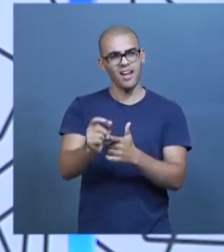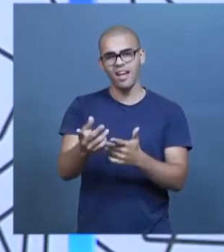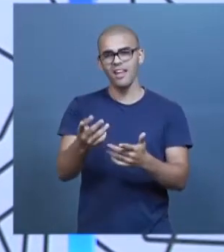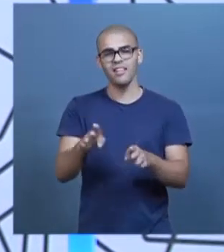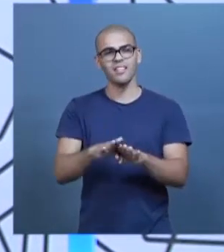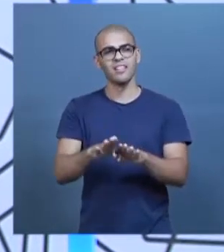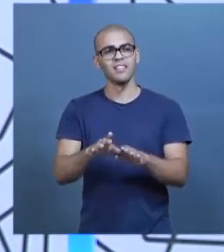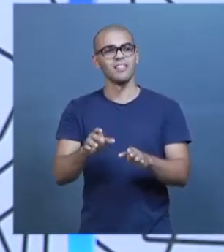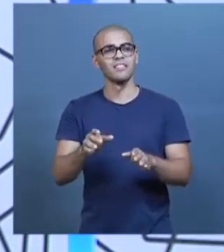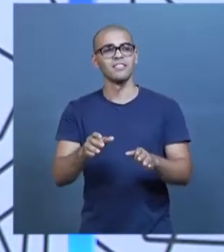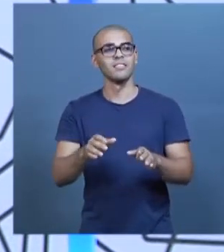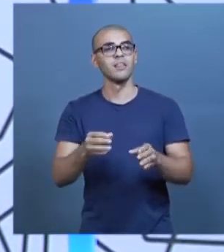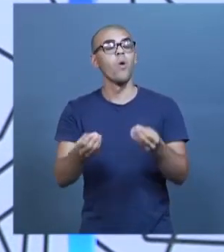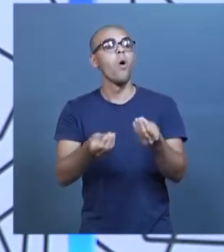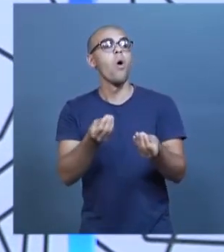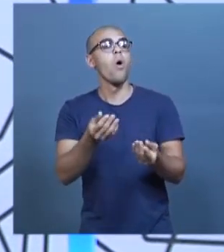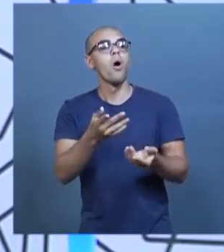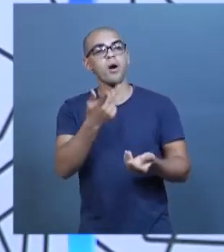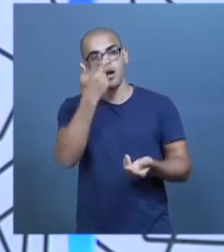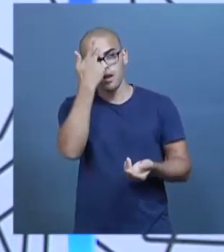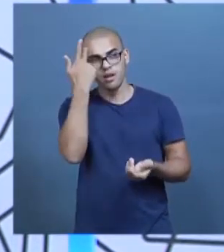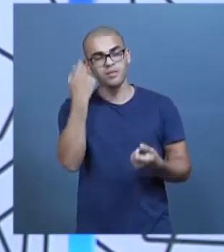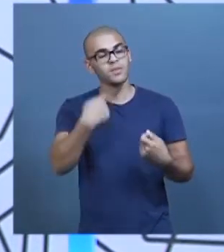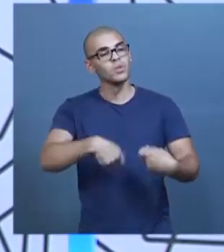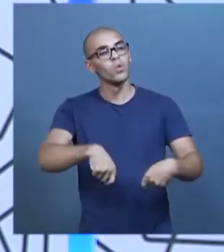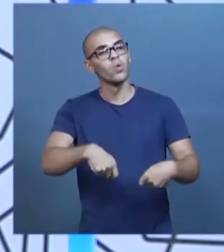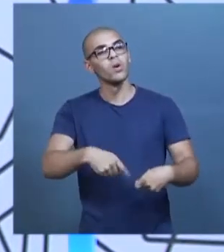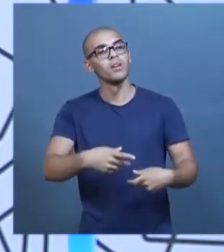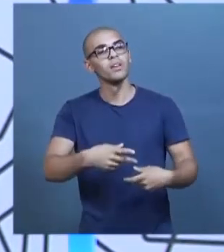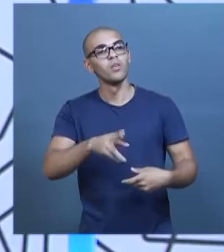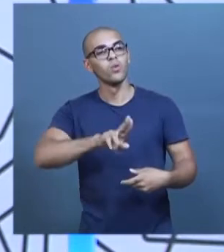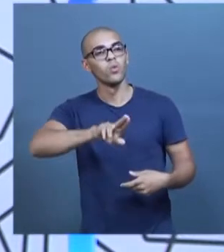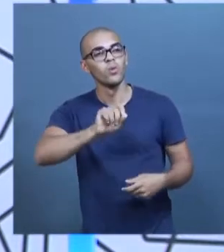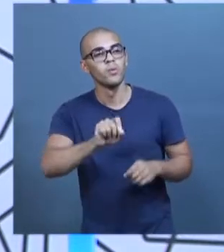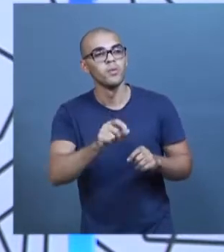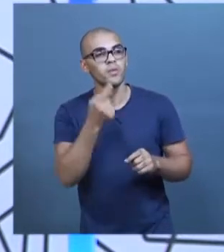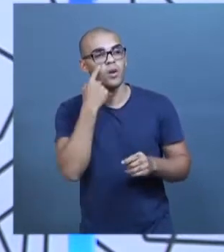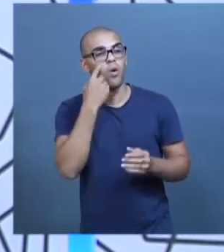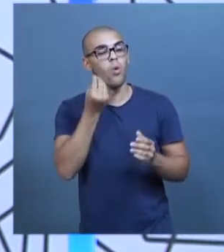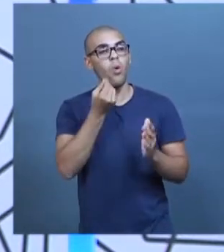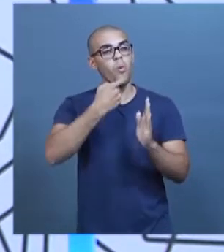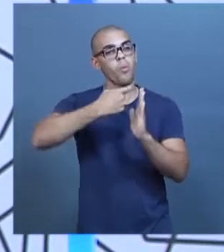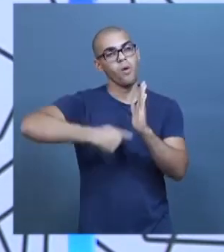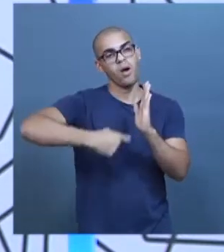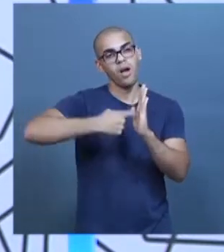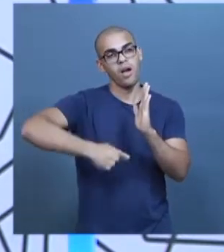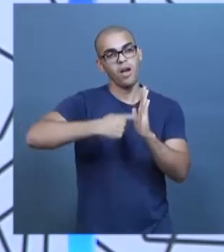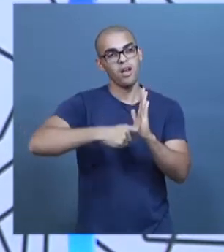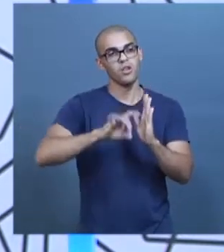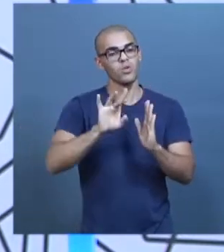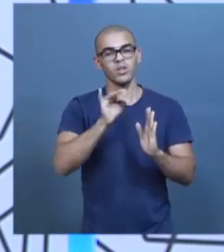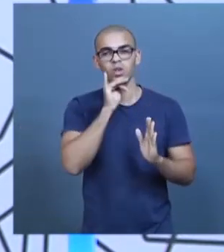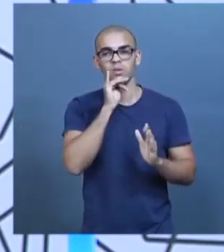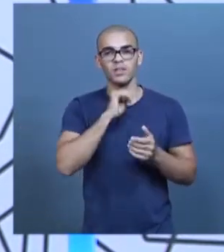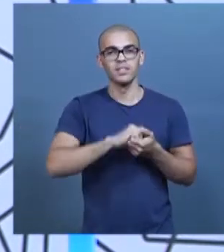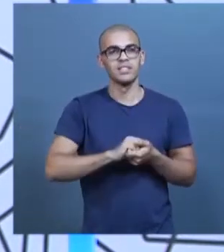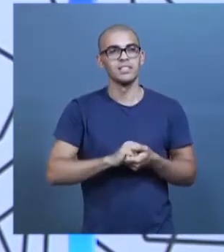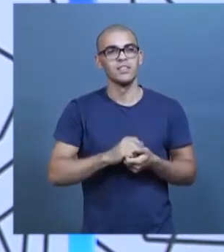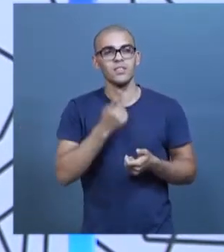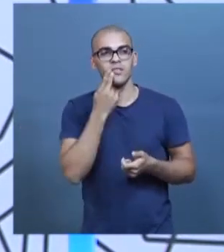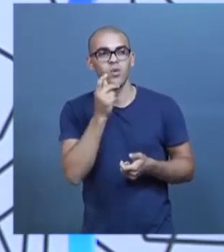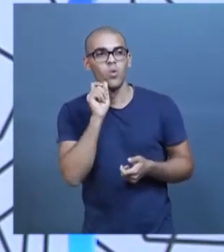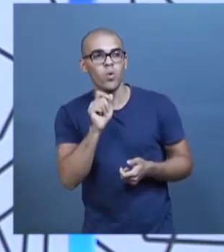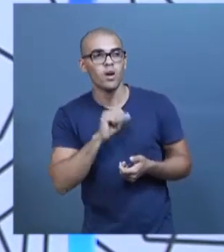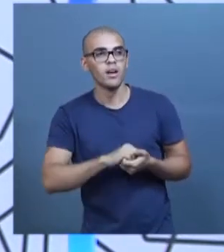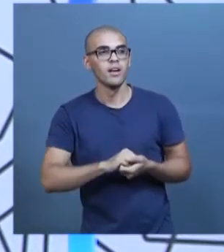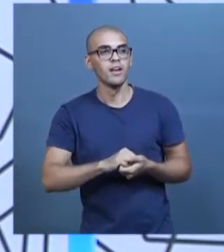deveria ser utilizada como um mecanismo para também atingir tributariamente falando, e não no sentido de retaliar, né? Atingir